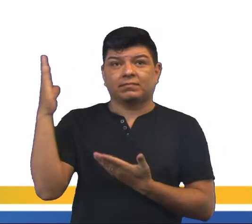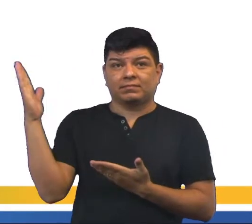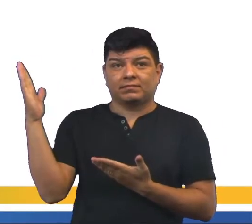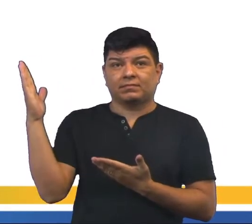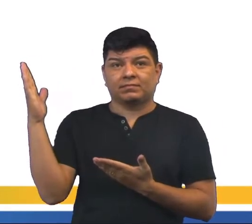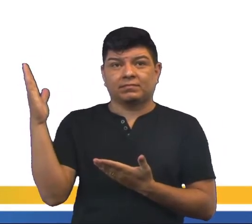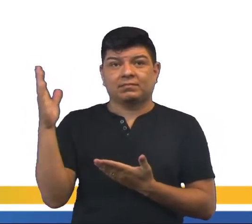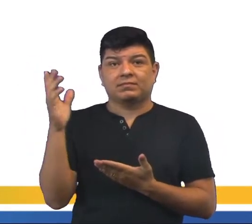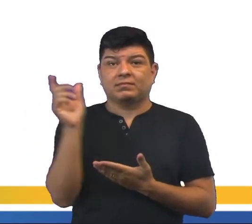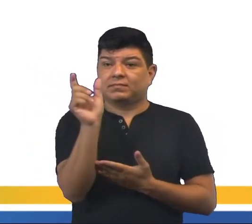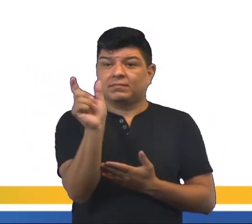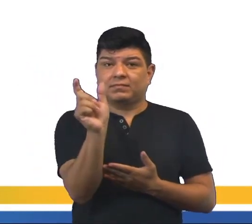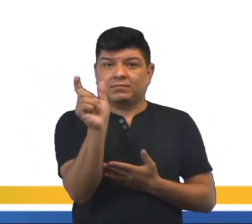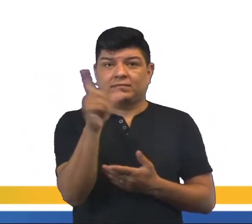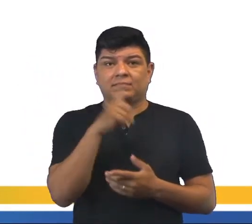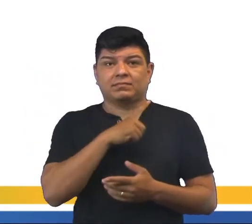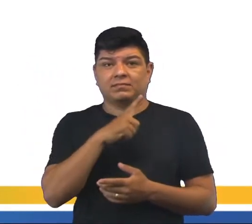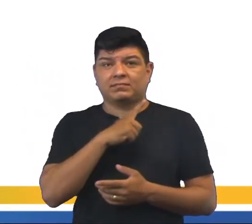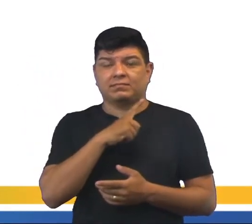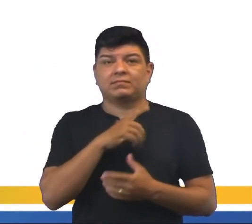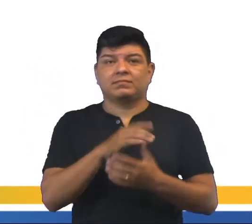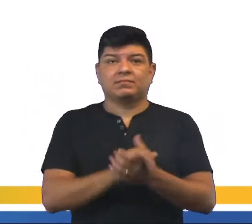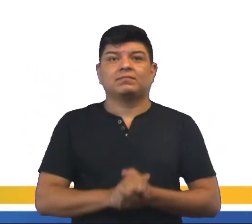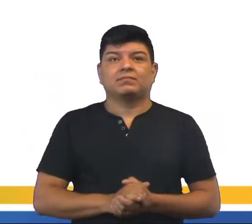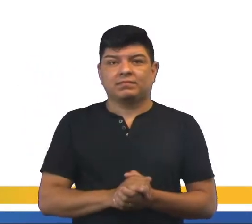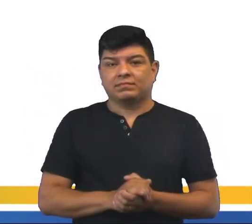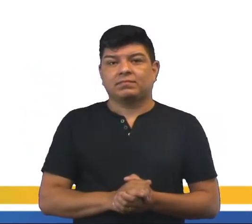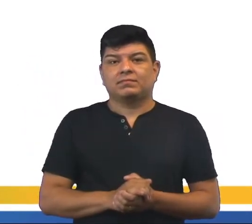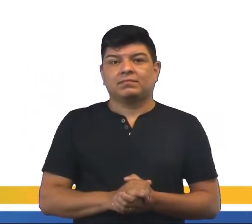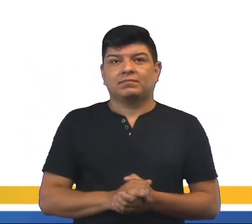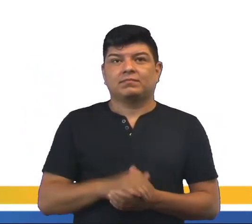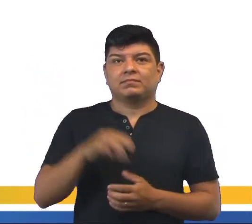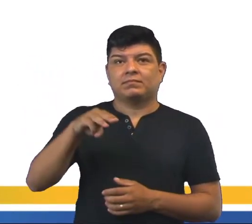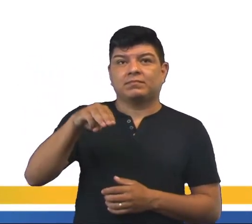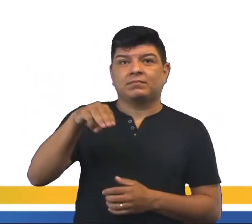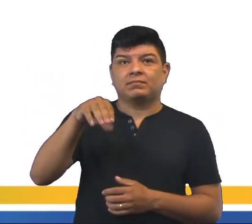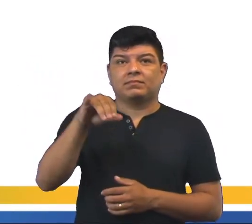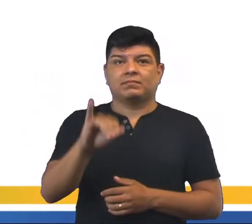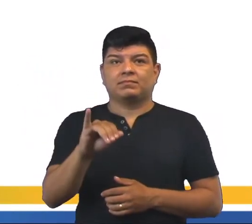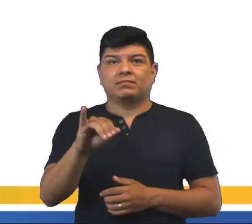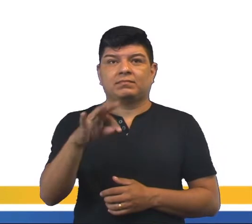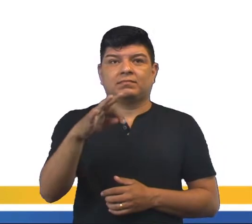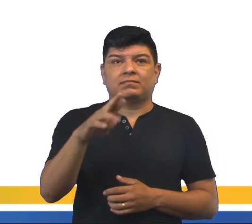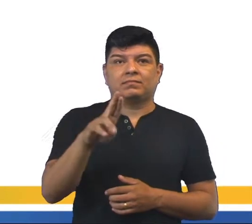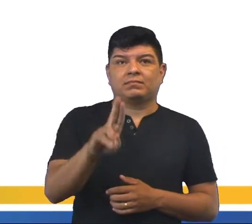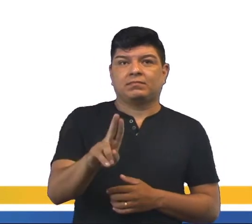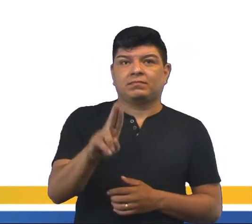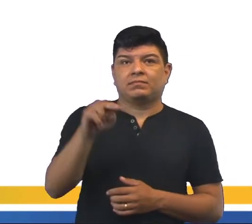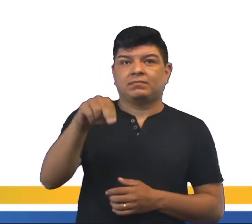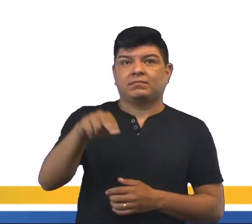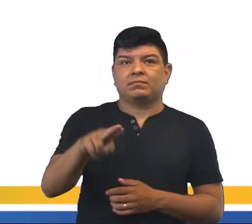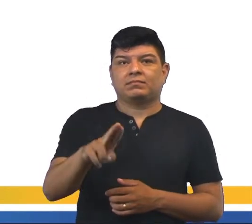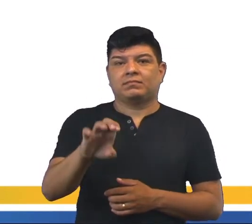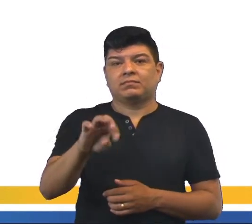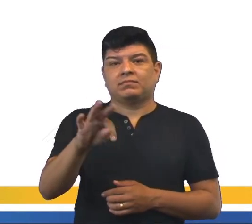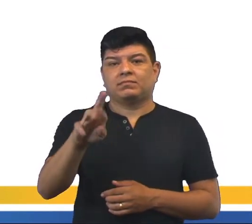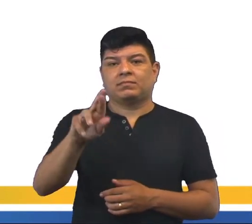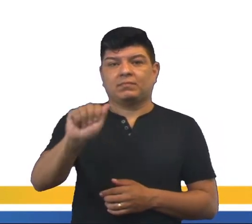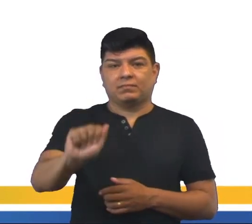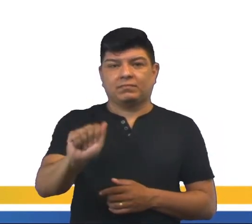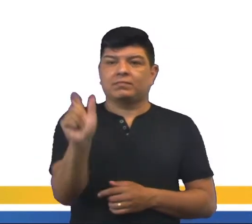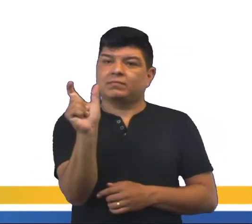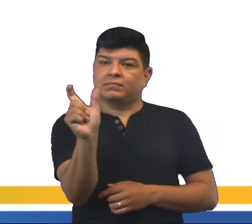para essas palavrinhas aí, tá? Que são mi, nuestra, tu e sus. Observem o quê? Que